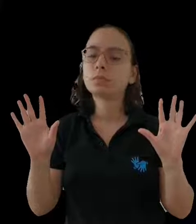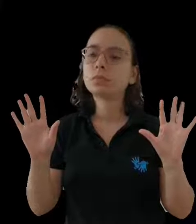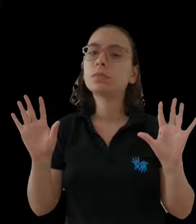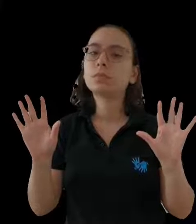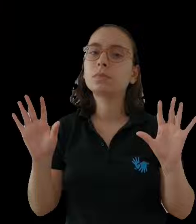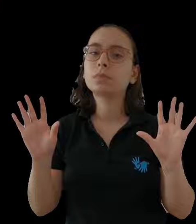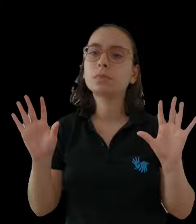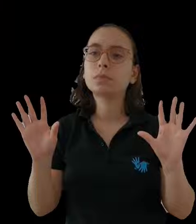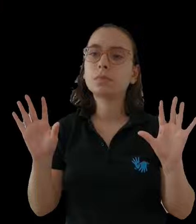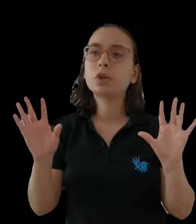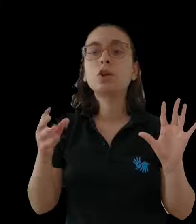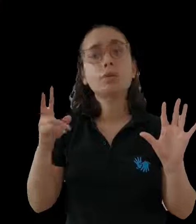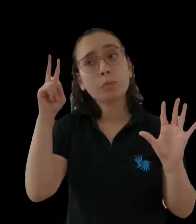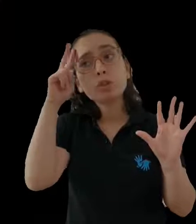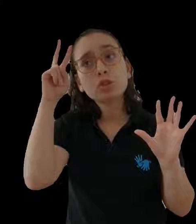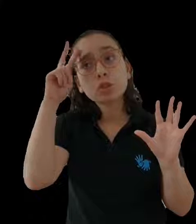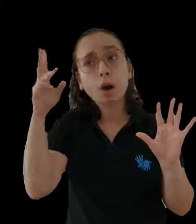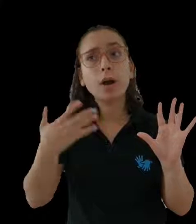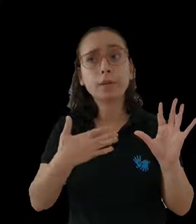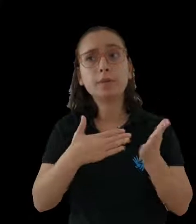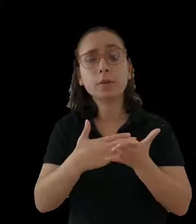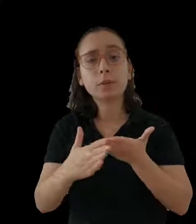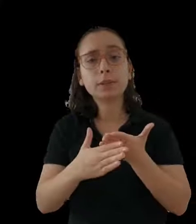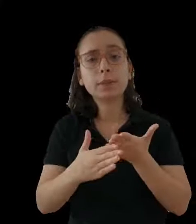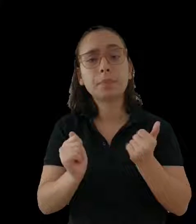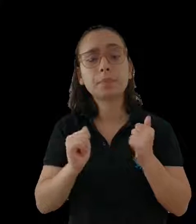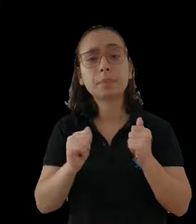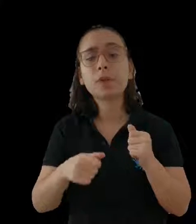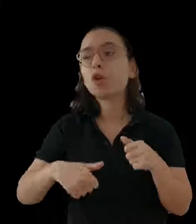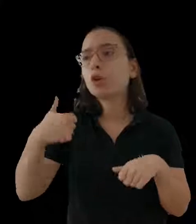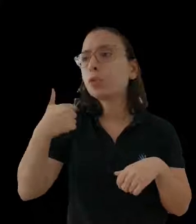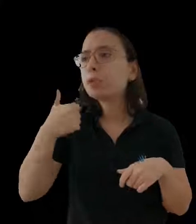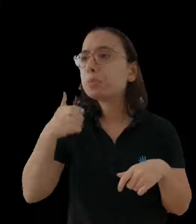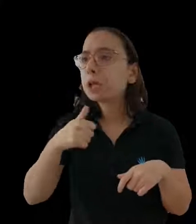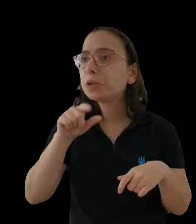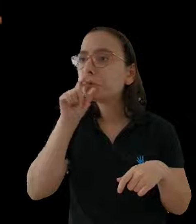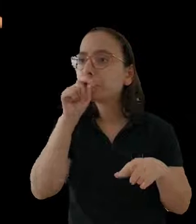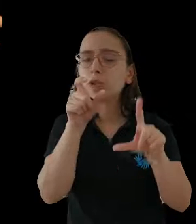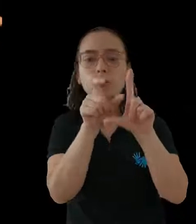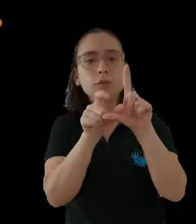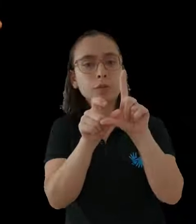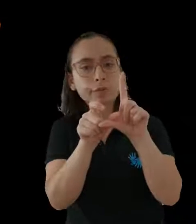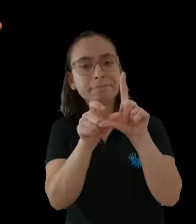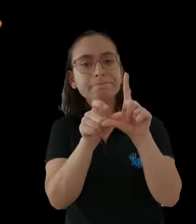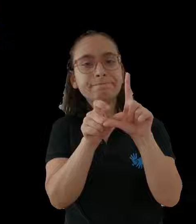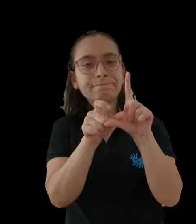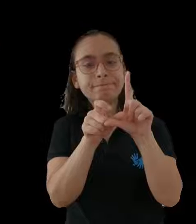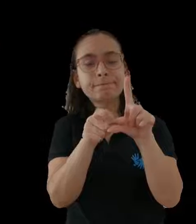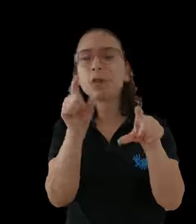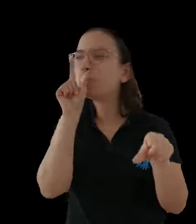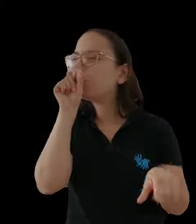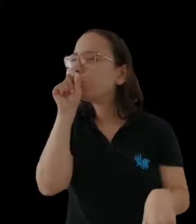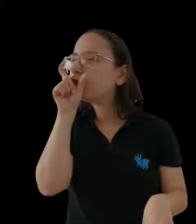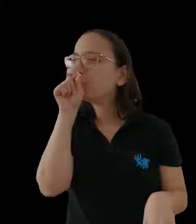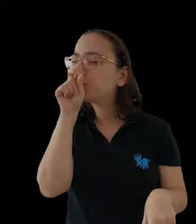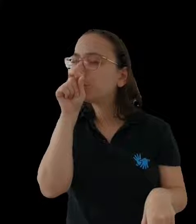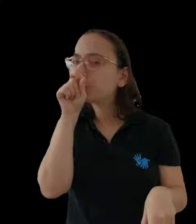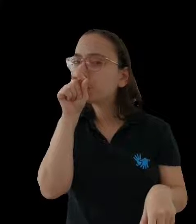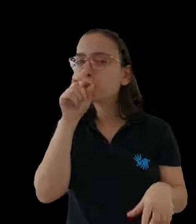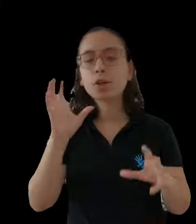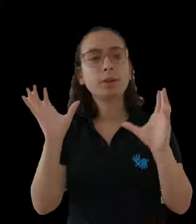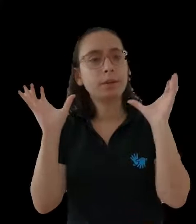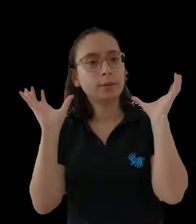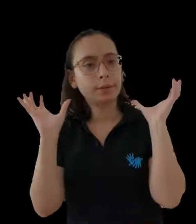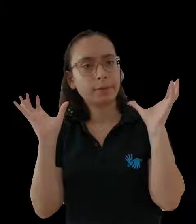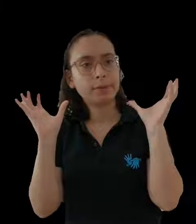Ó, isso. Vamos pensar que a gente está contando a história, tá? Então o primeiro personagem que aparece é o pintinho.